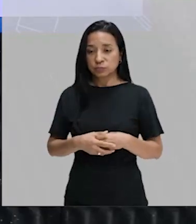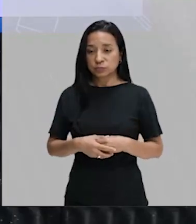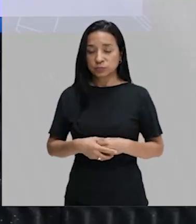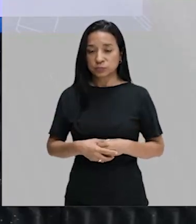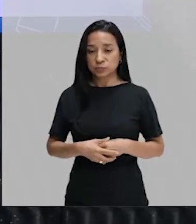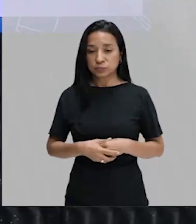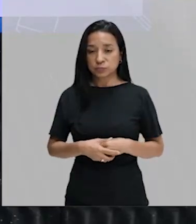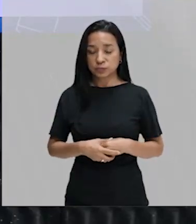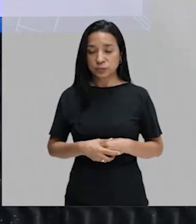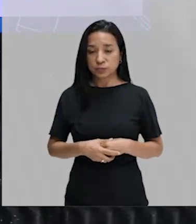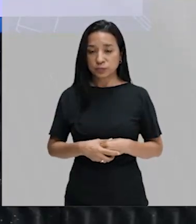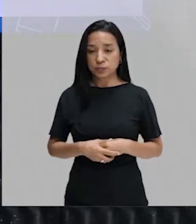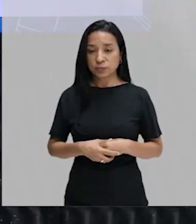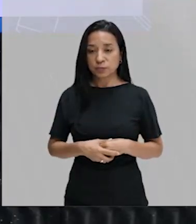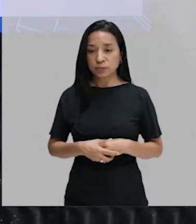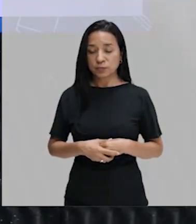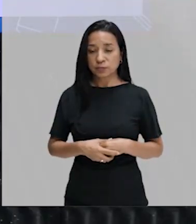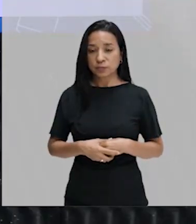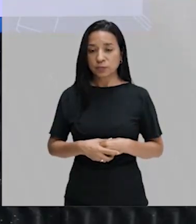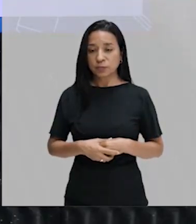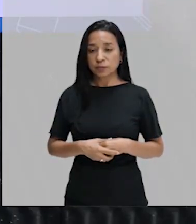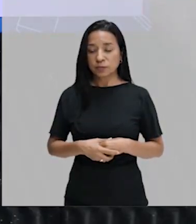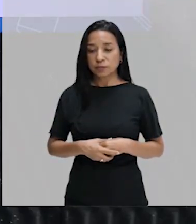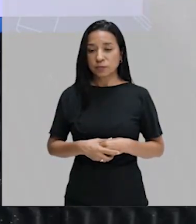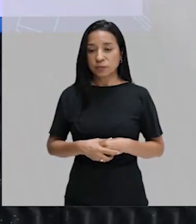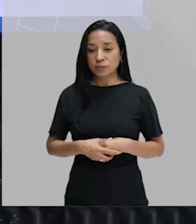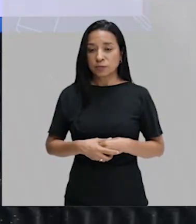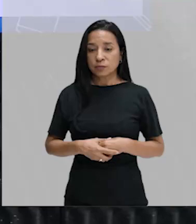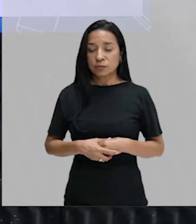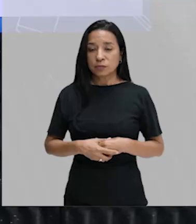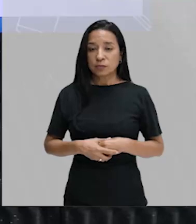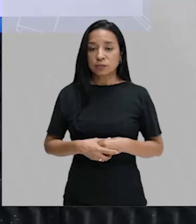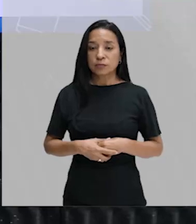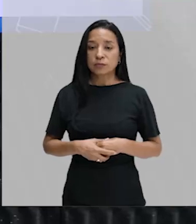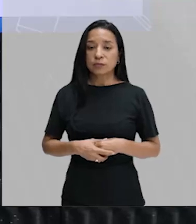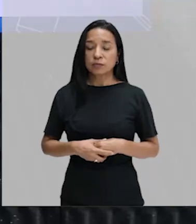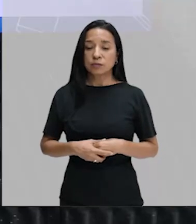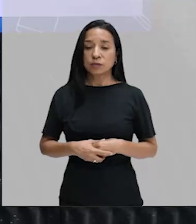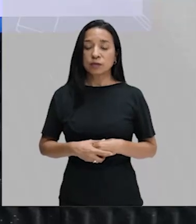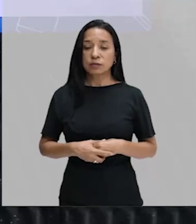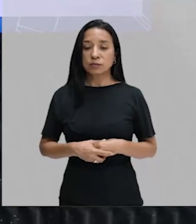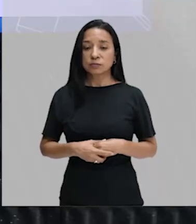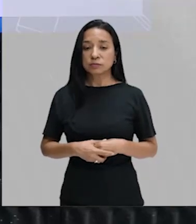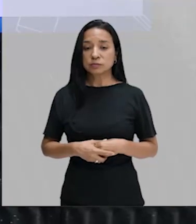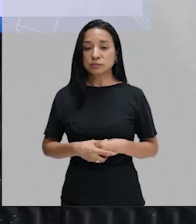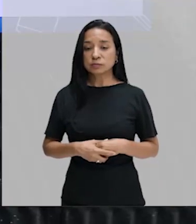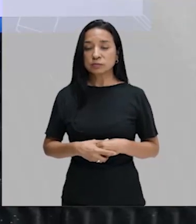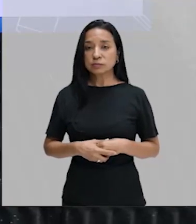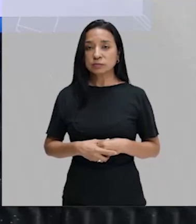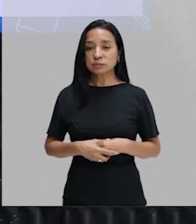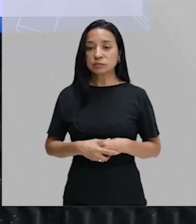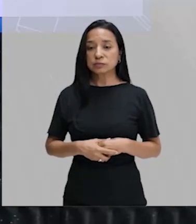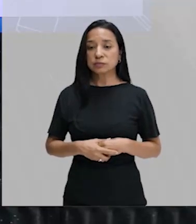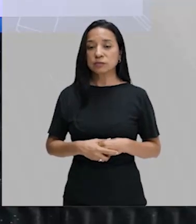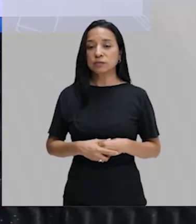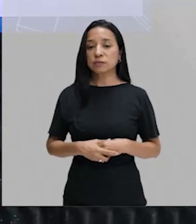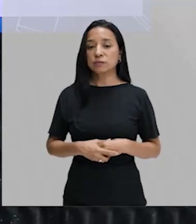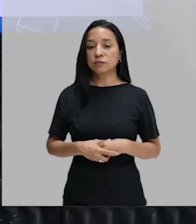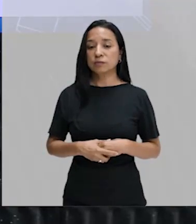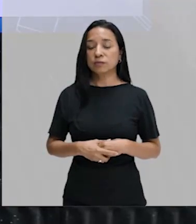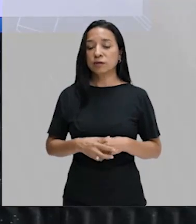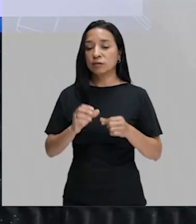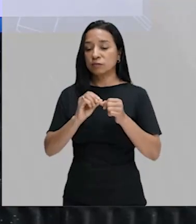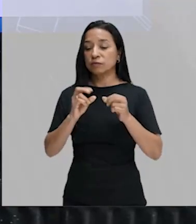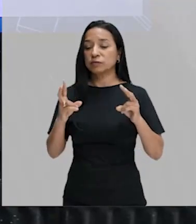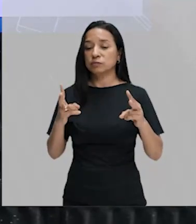a porcentagem de pombos de coloração azul na prole, independentemente do sexo. Então, eu vou